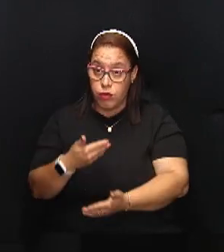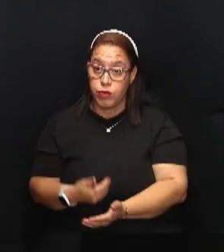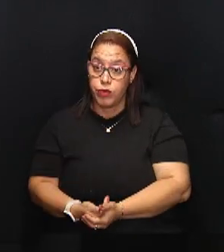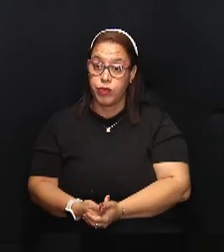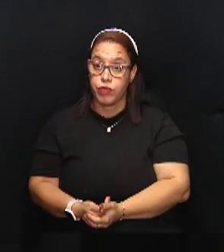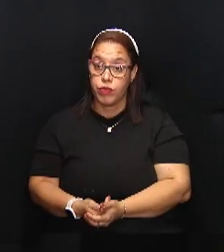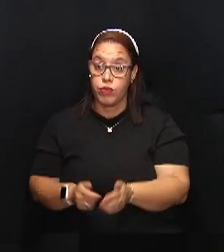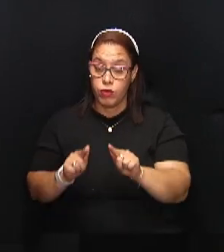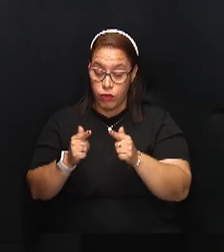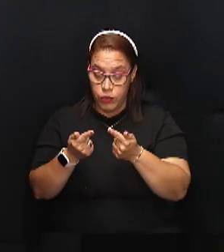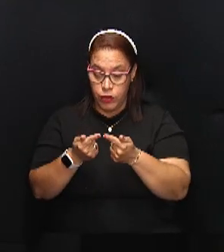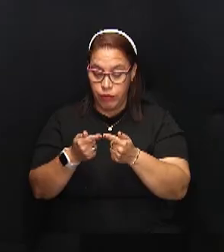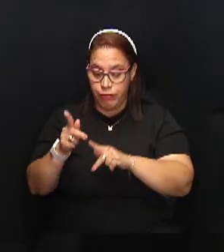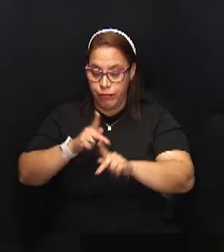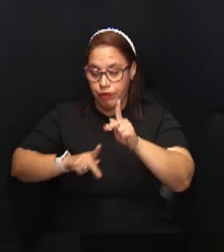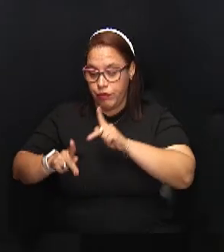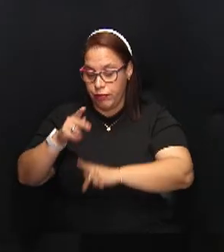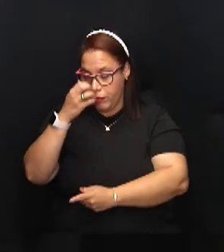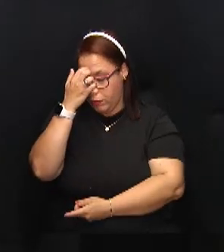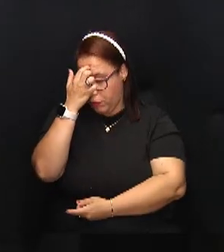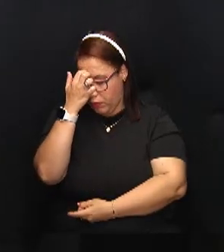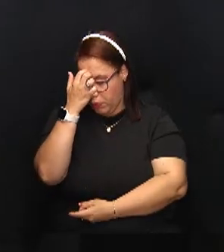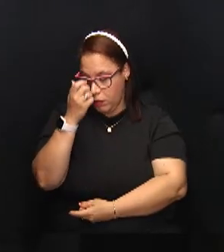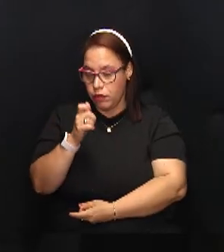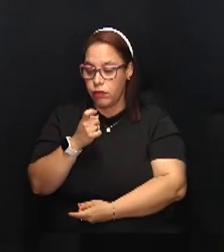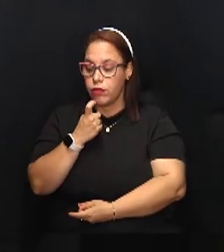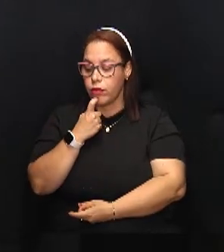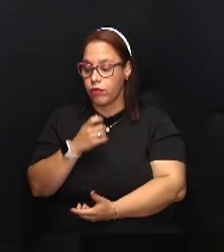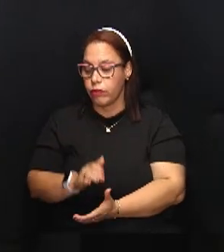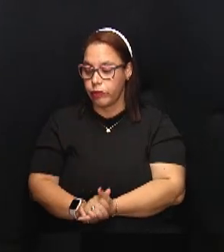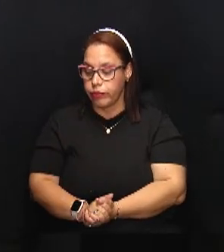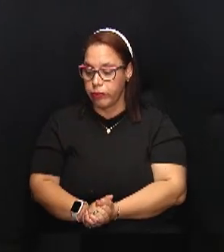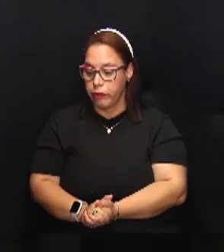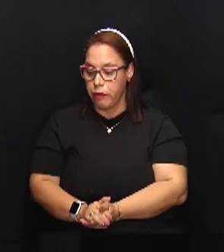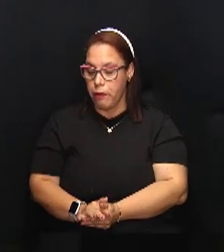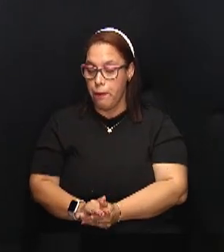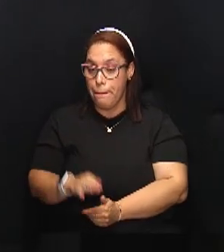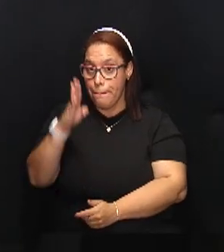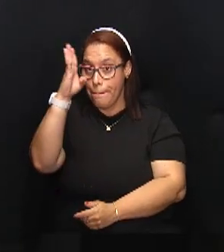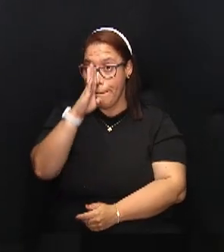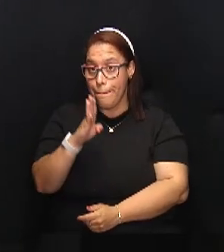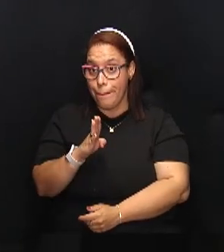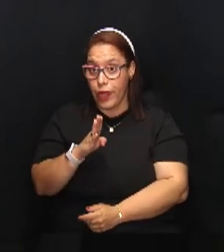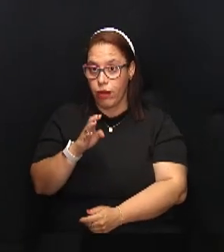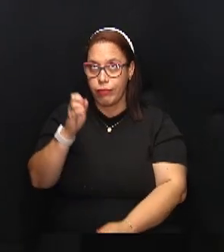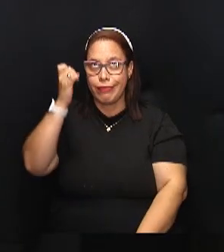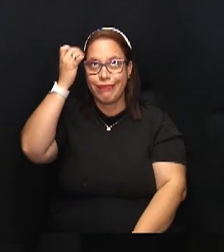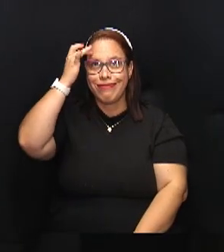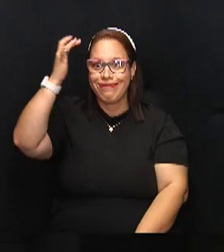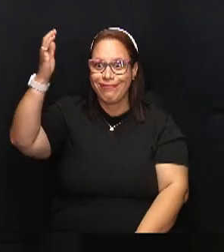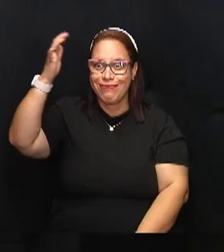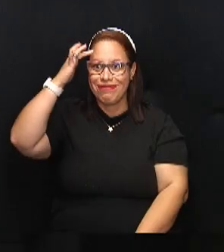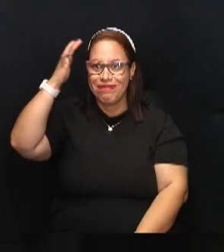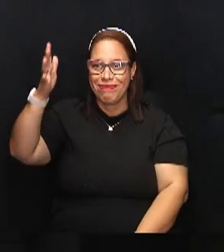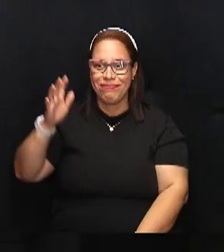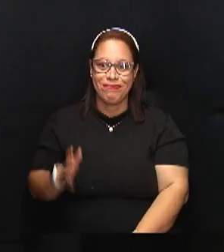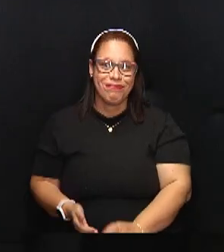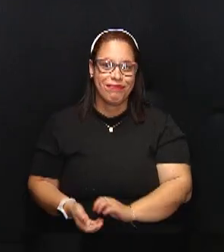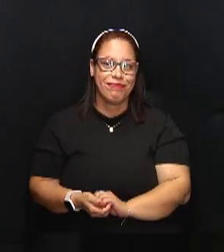seleto grupo da população campineira, da nossa população brasileira, que o brasileiro é criativo. Sim. Então, quando nós